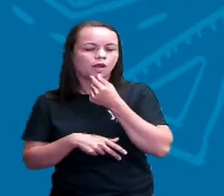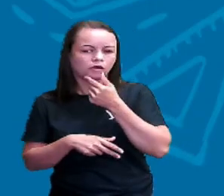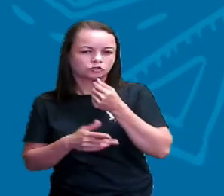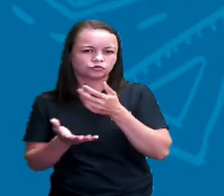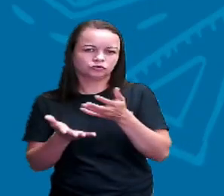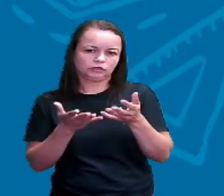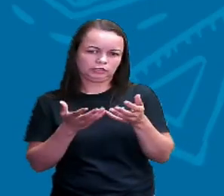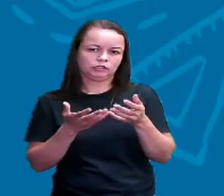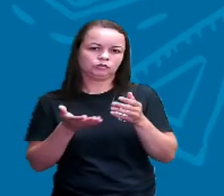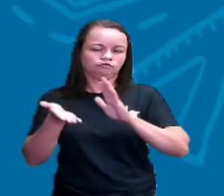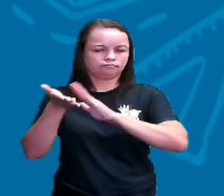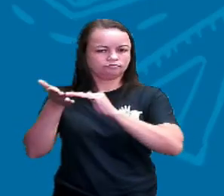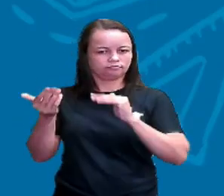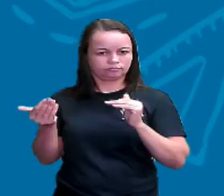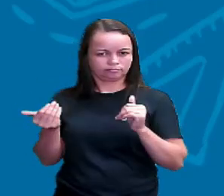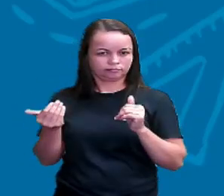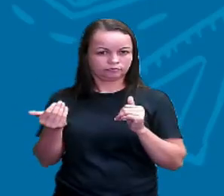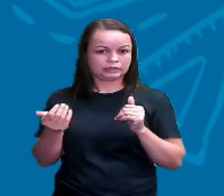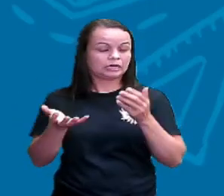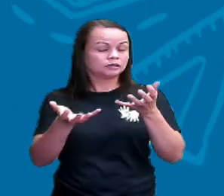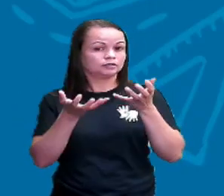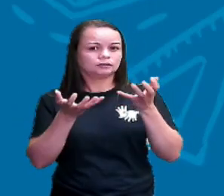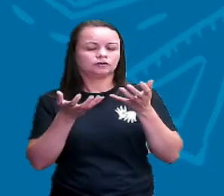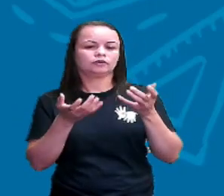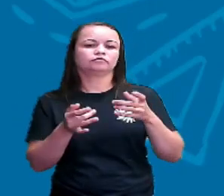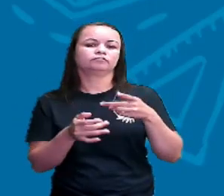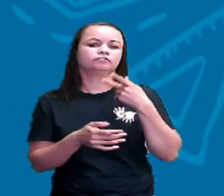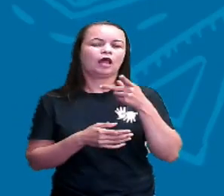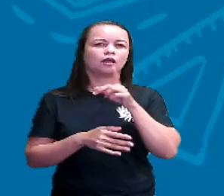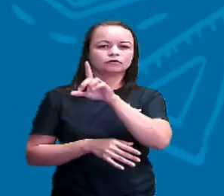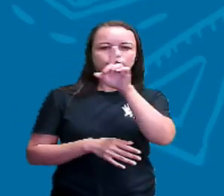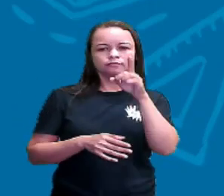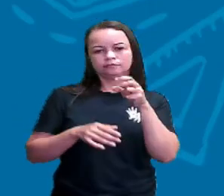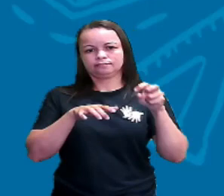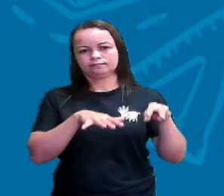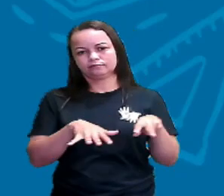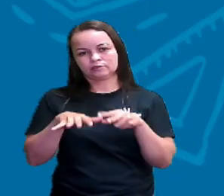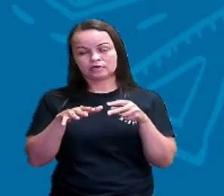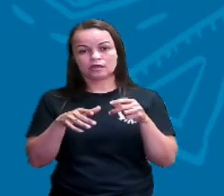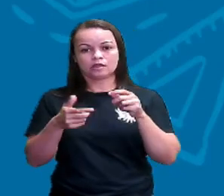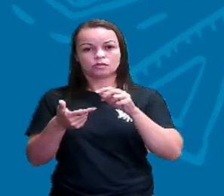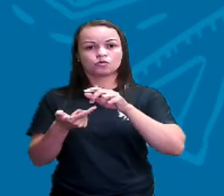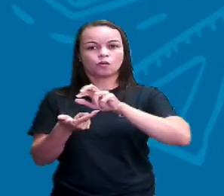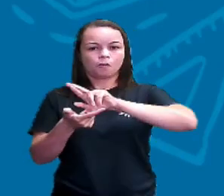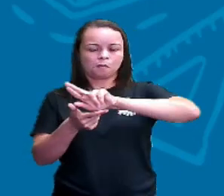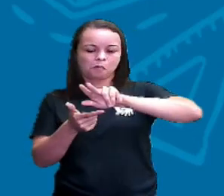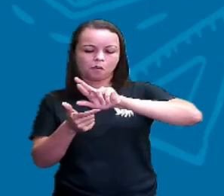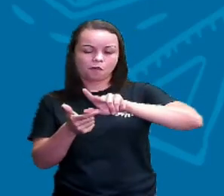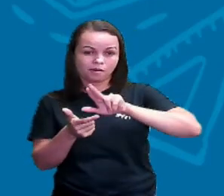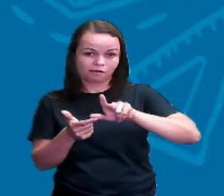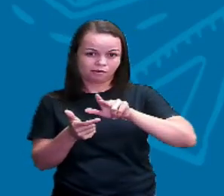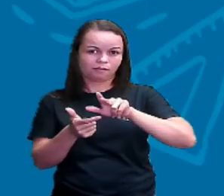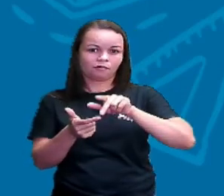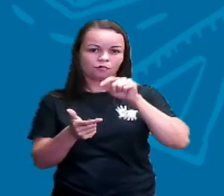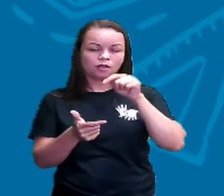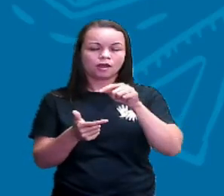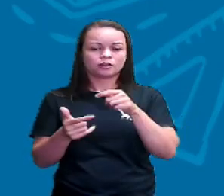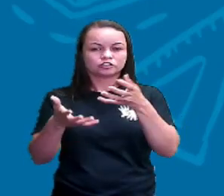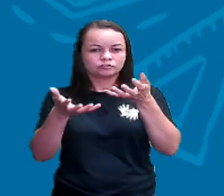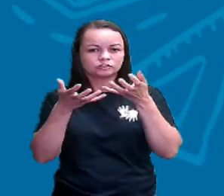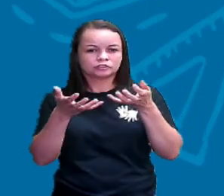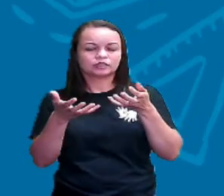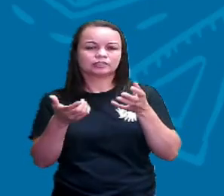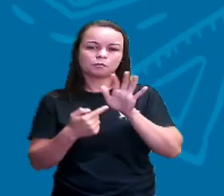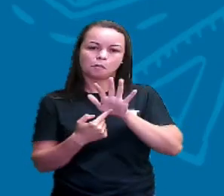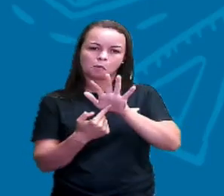gente quiser falar em dias da semana no plural, a gente vai fazer essa indicação de